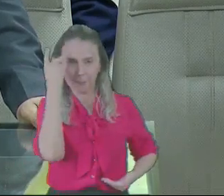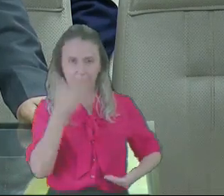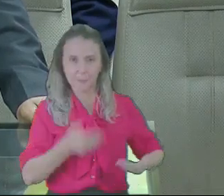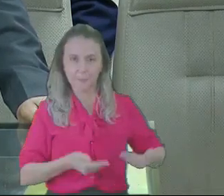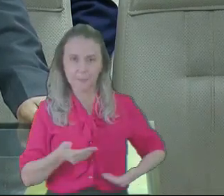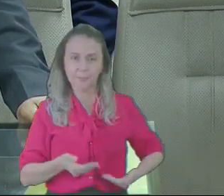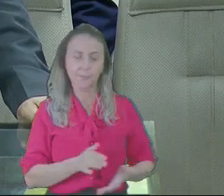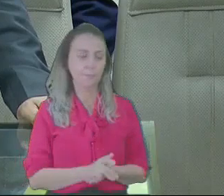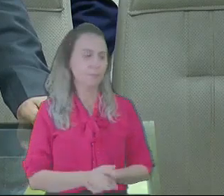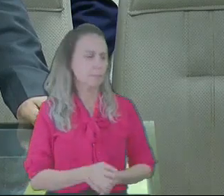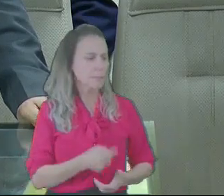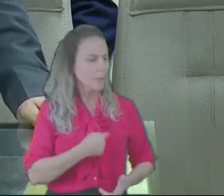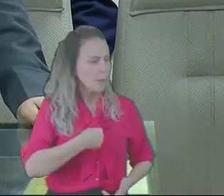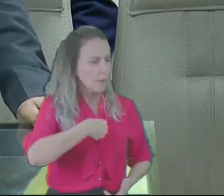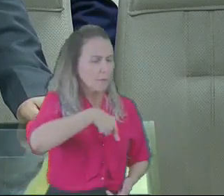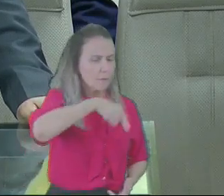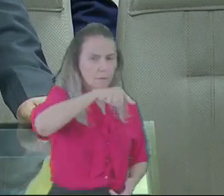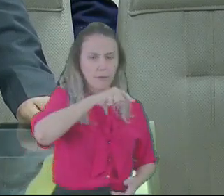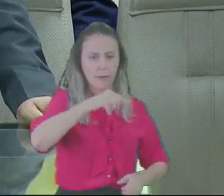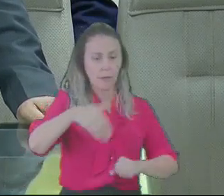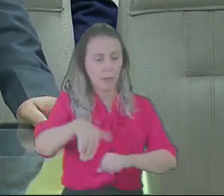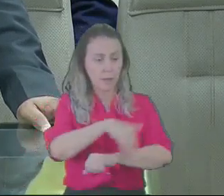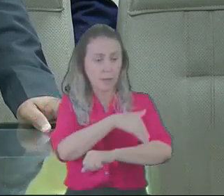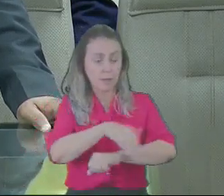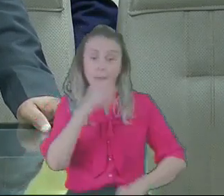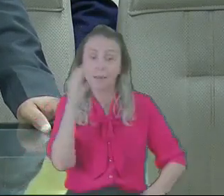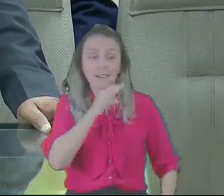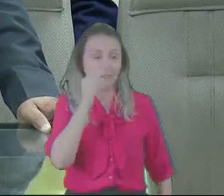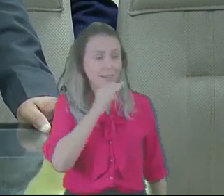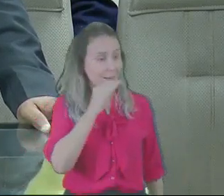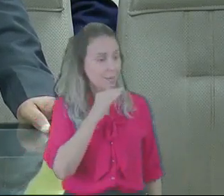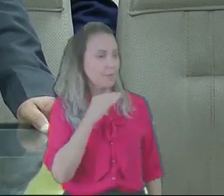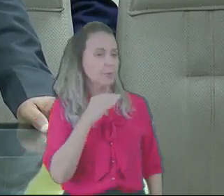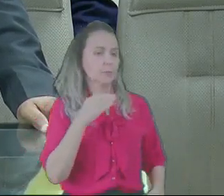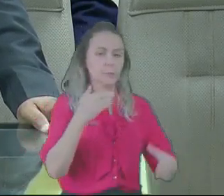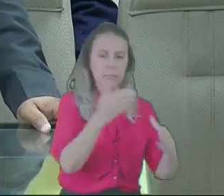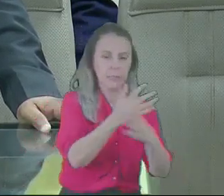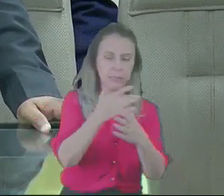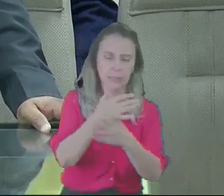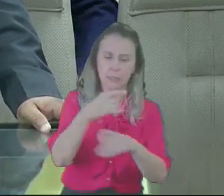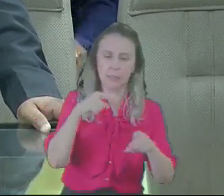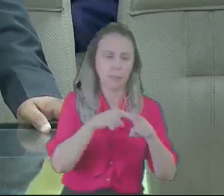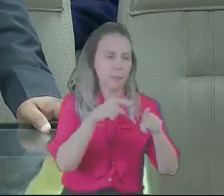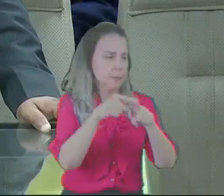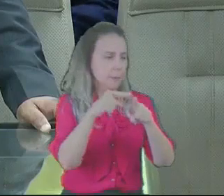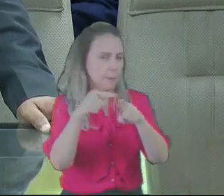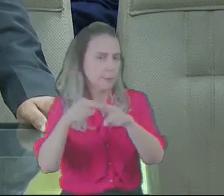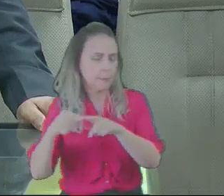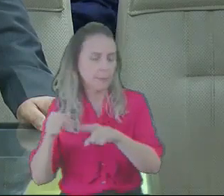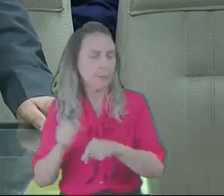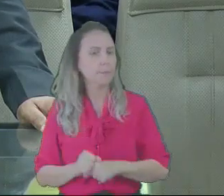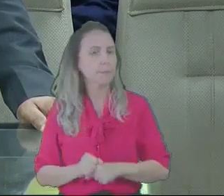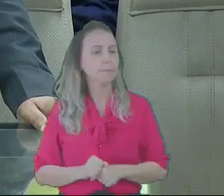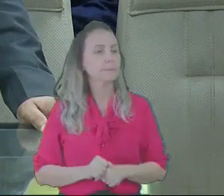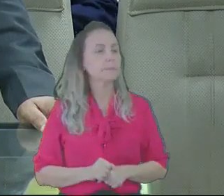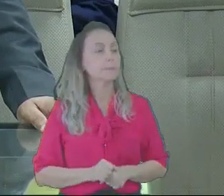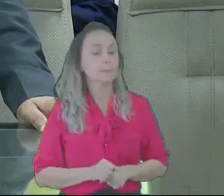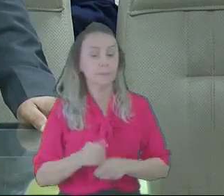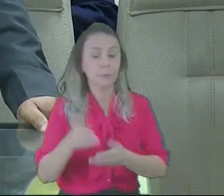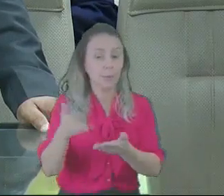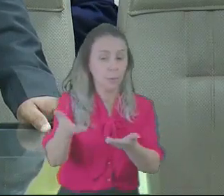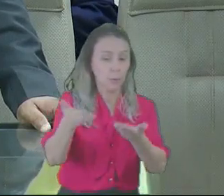e vale a pena é só pelas ruas e bairros da cidade Ah e traz aqui os